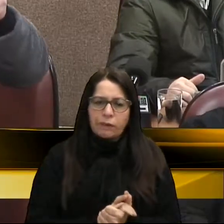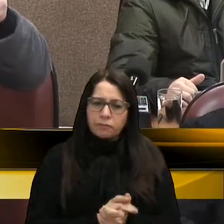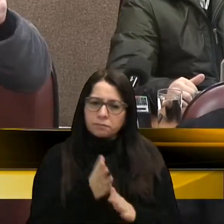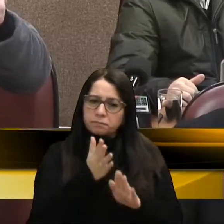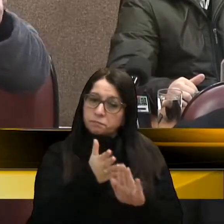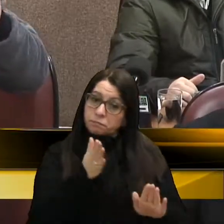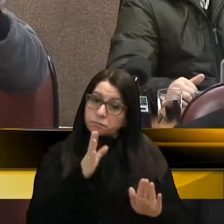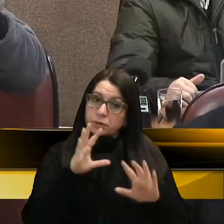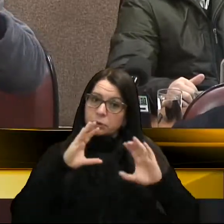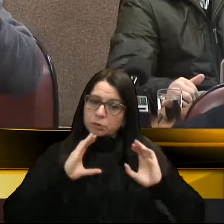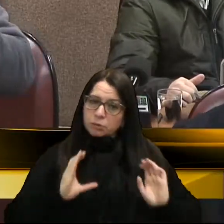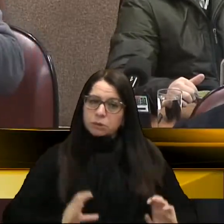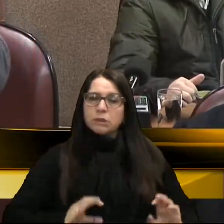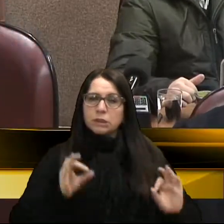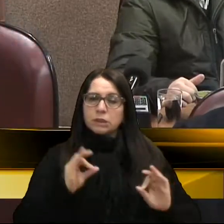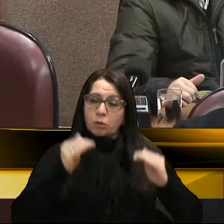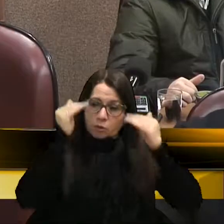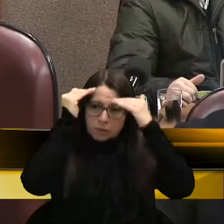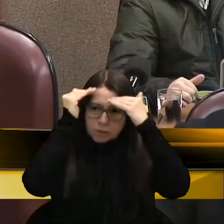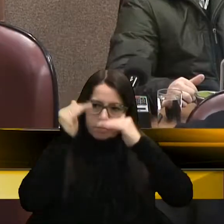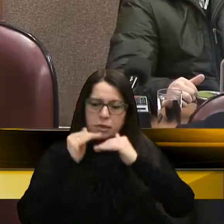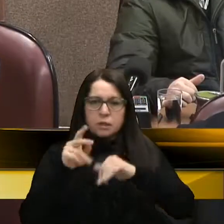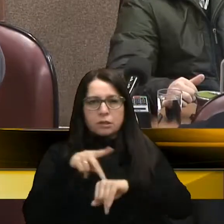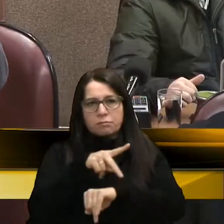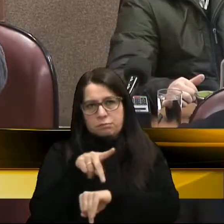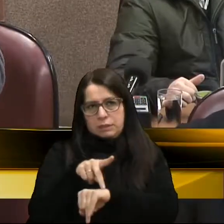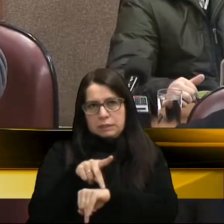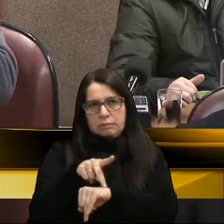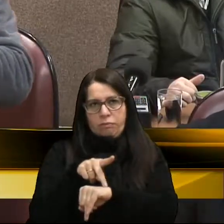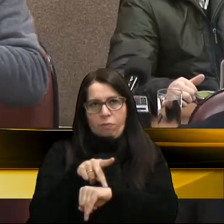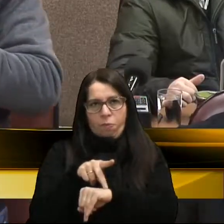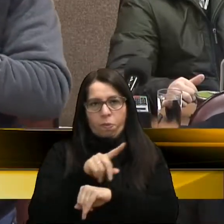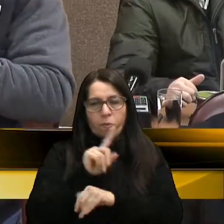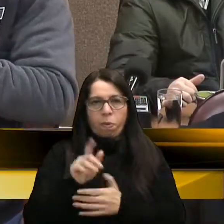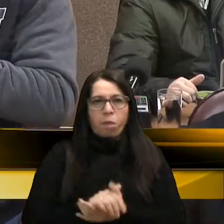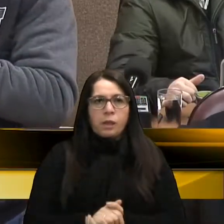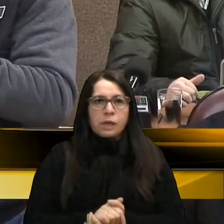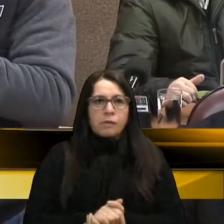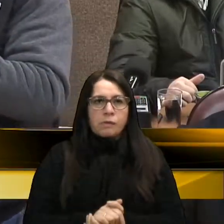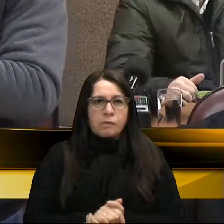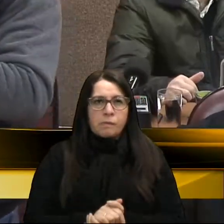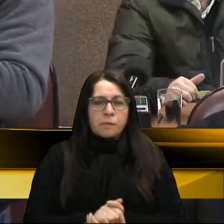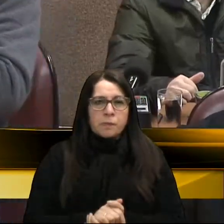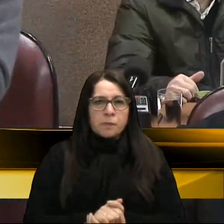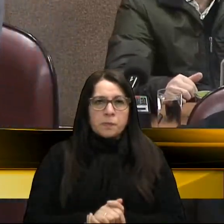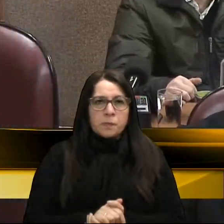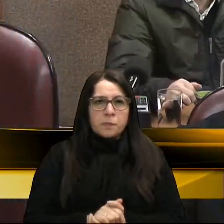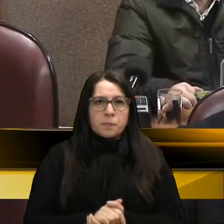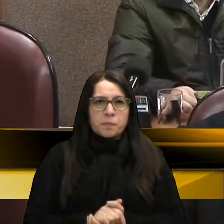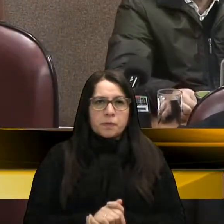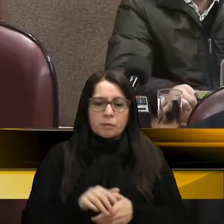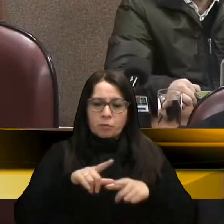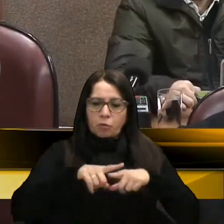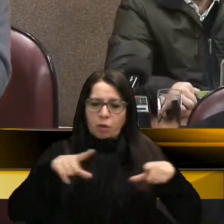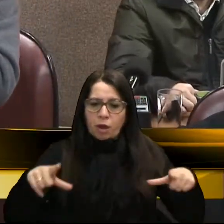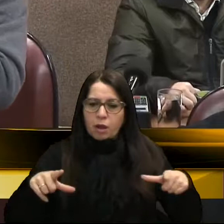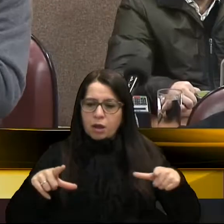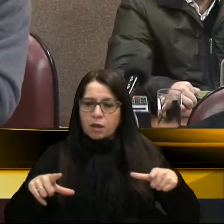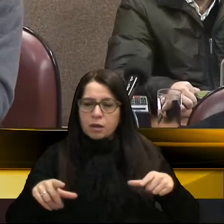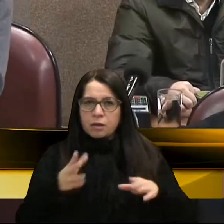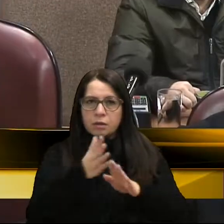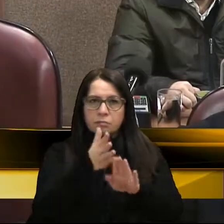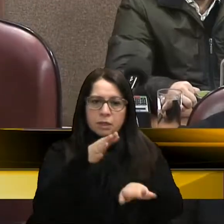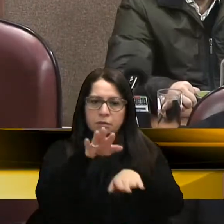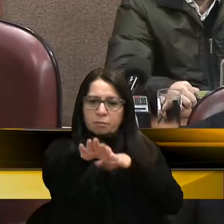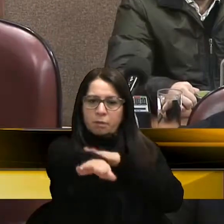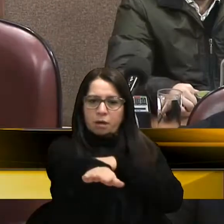Disciplina. Respeito à pátria. Íamos lá para o pátio, um atrás do outro, colocava a mãozinha ali para